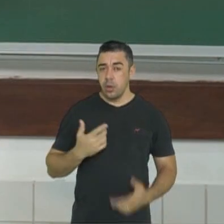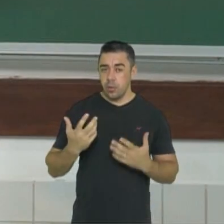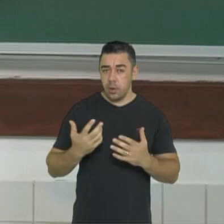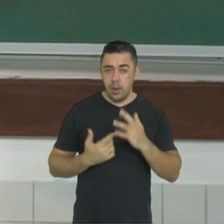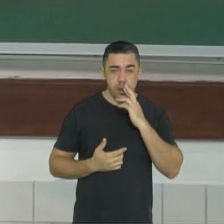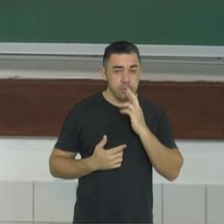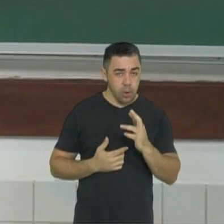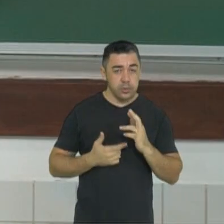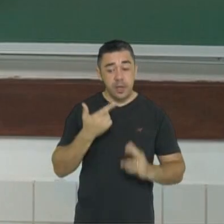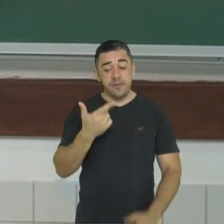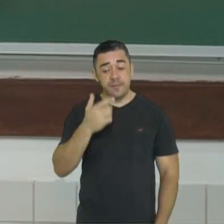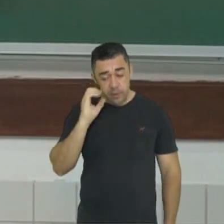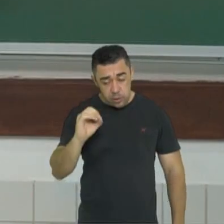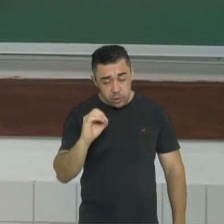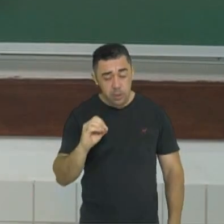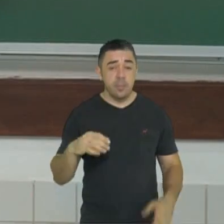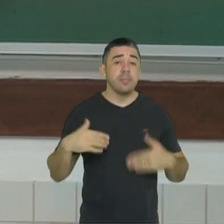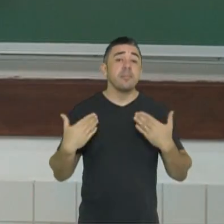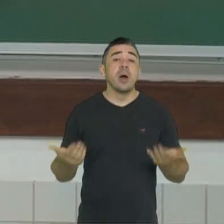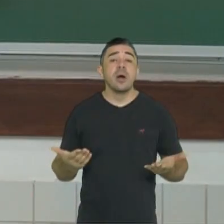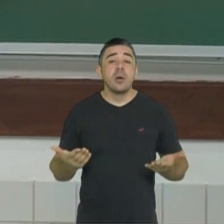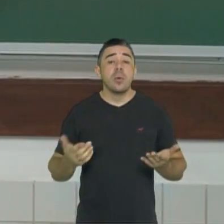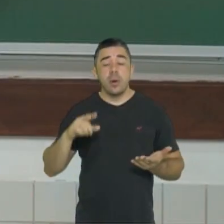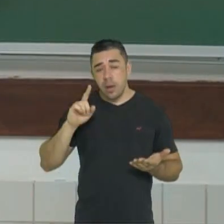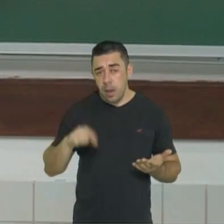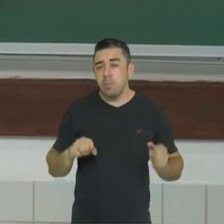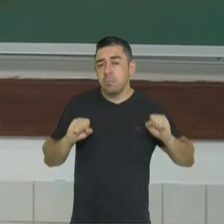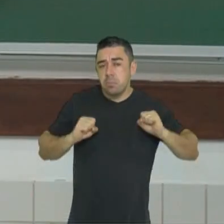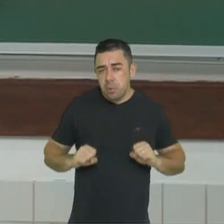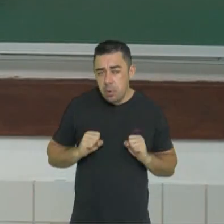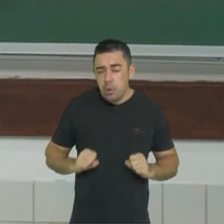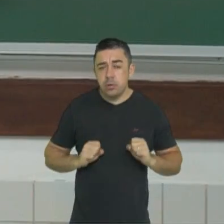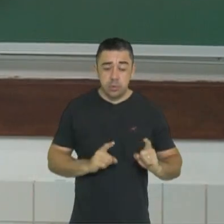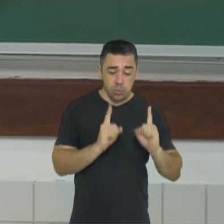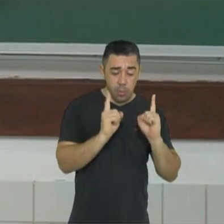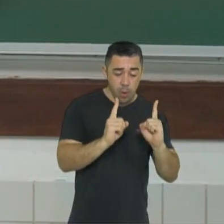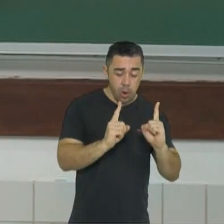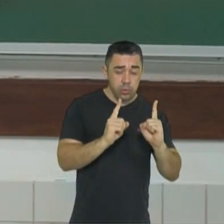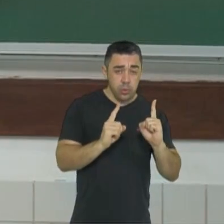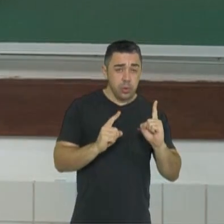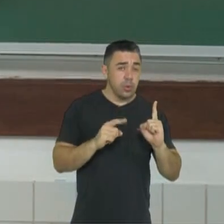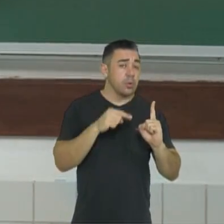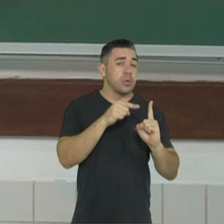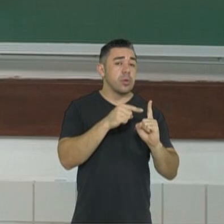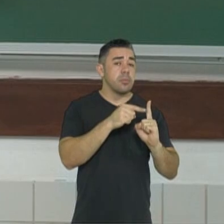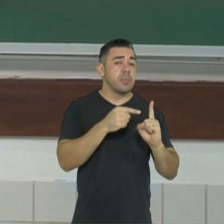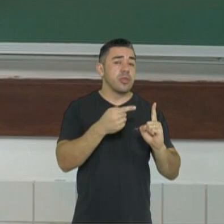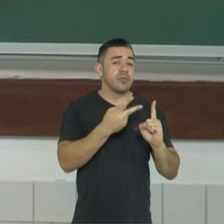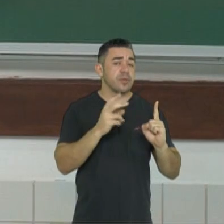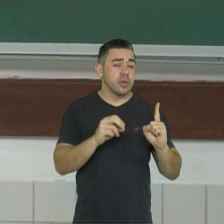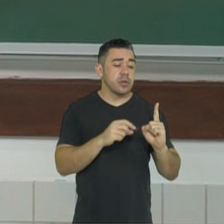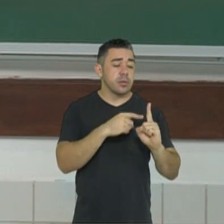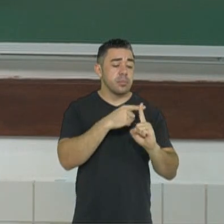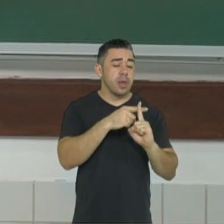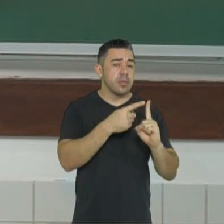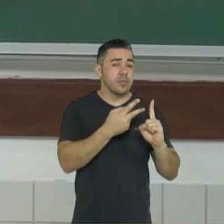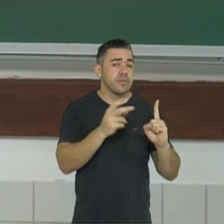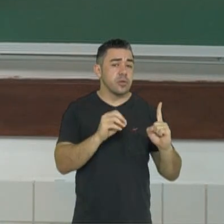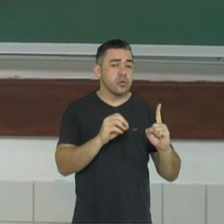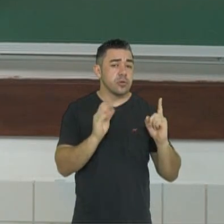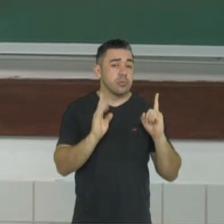sei que a resposta 20 mas para os números que ao fazer o módulo me dá como resposta